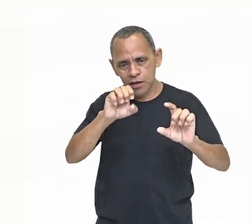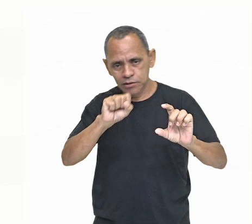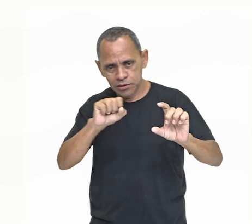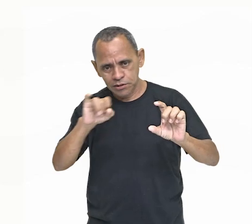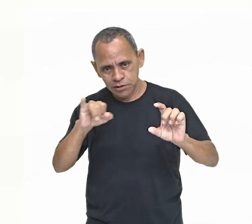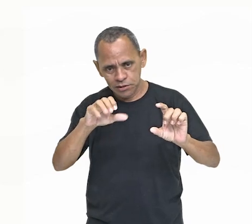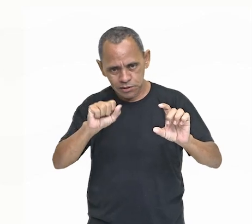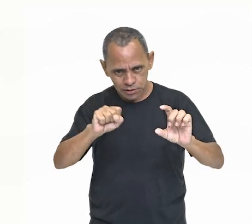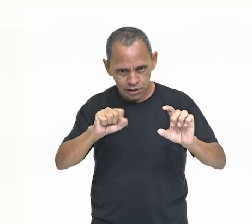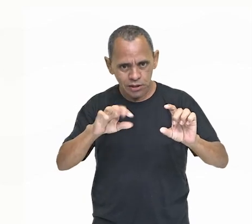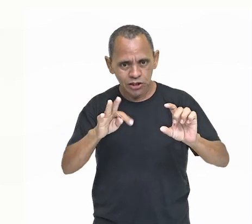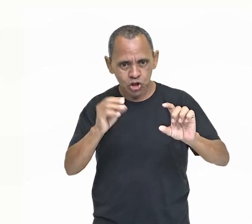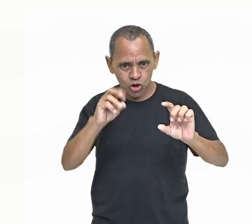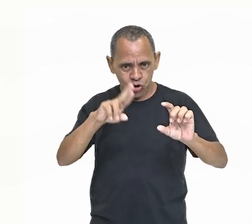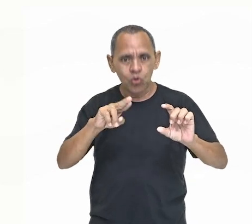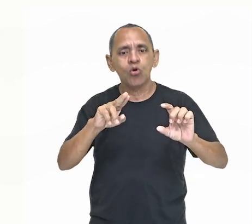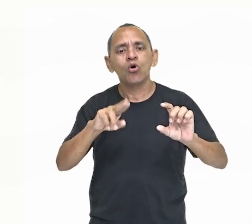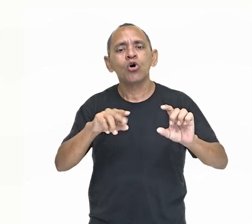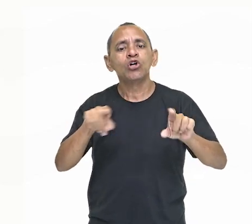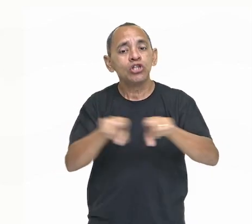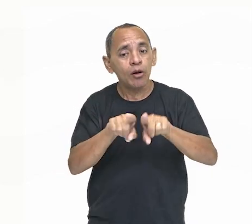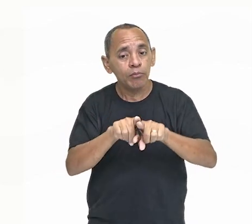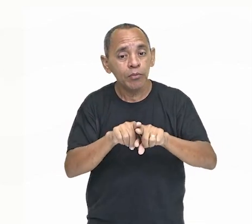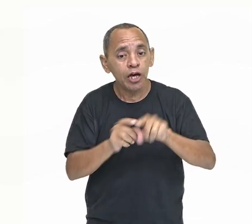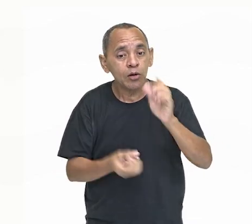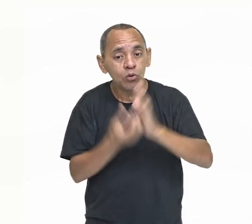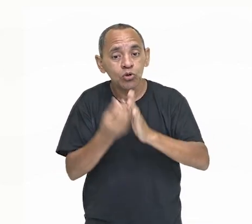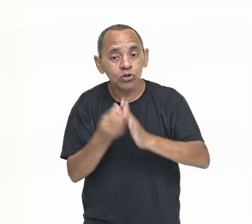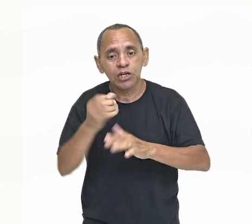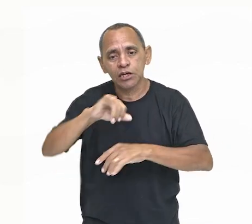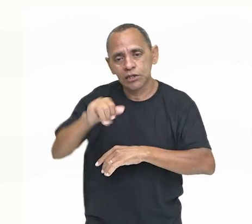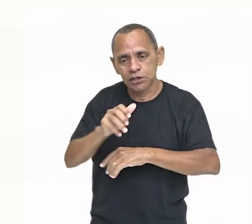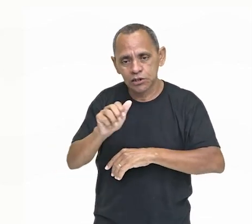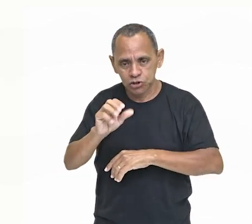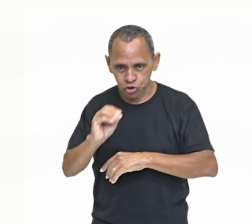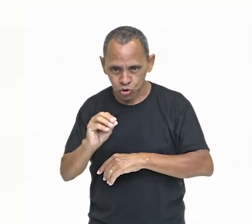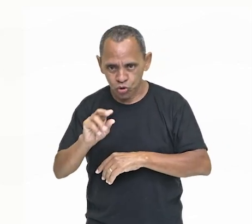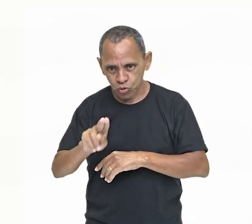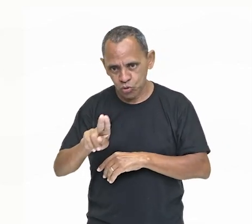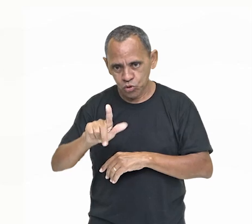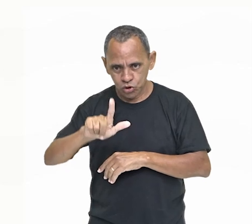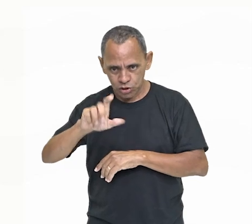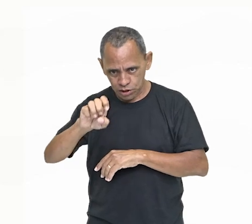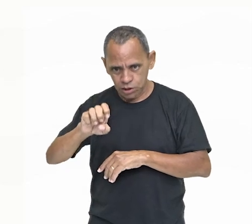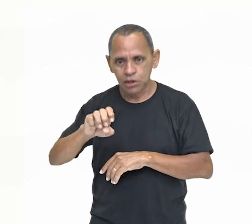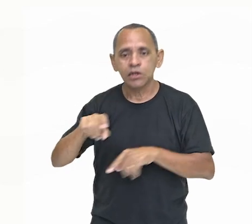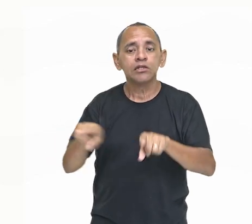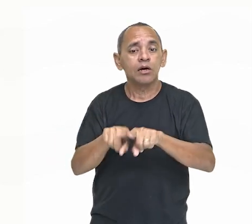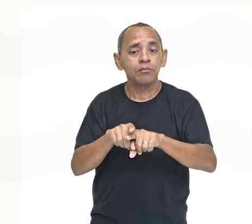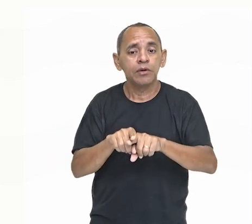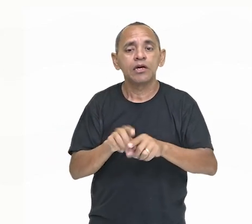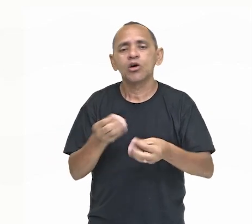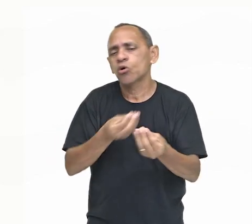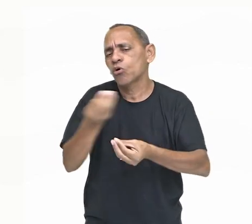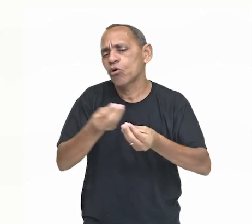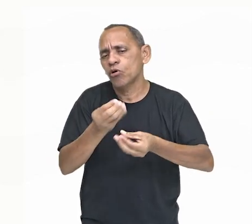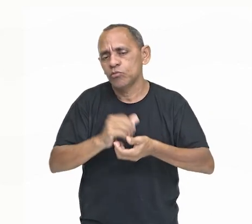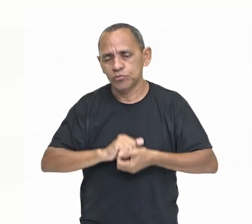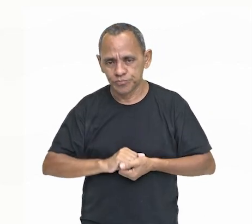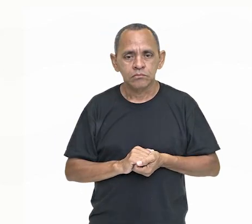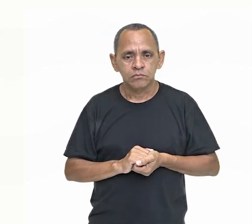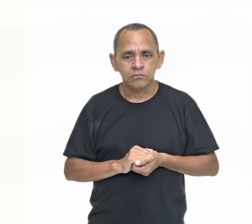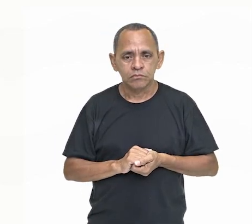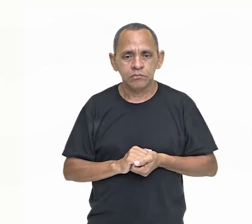aí. Depois que eu posso entender que os componentes dos circuitos elétricos, você tem aí,